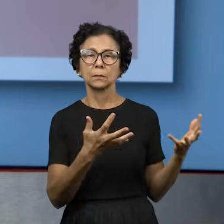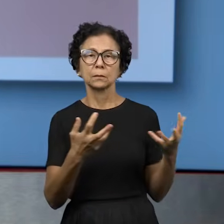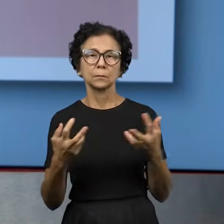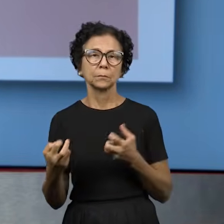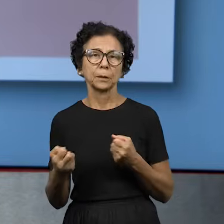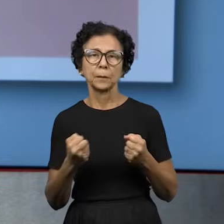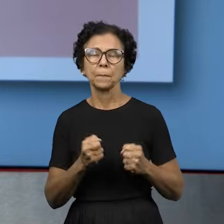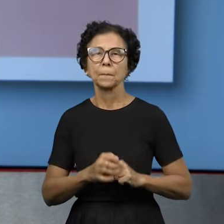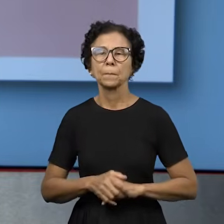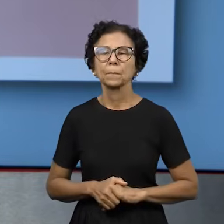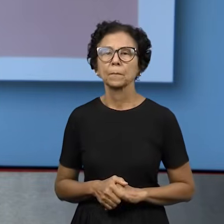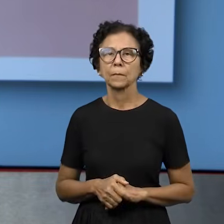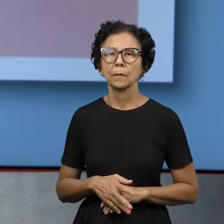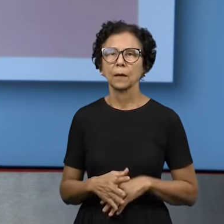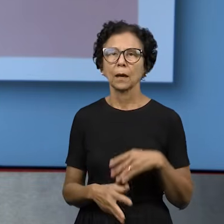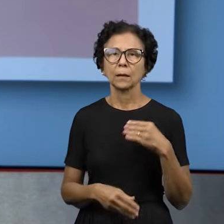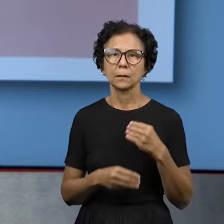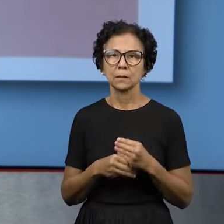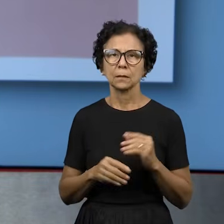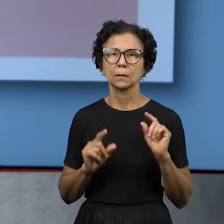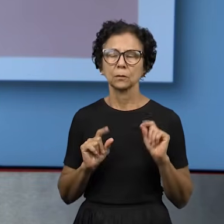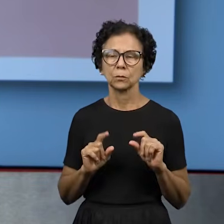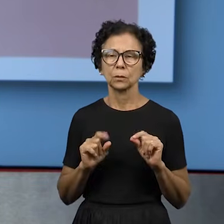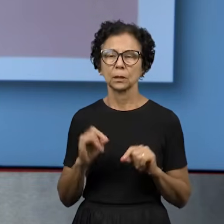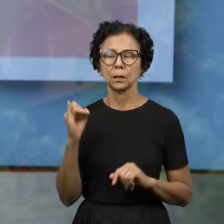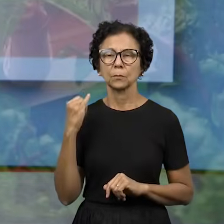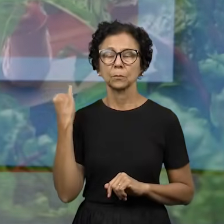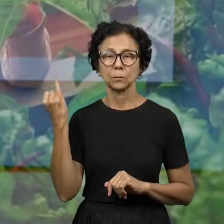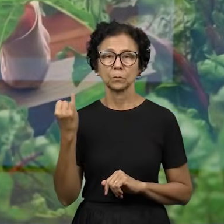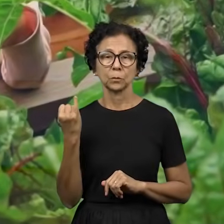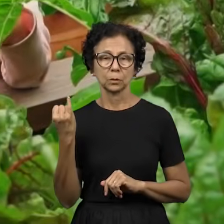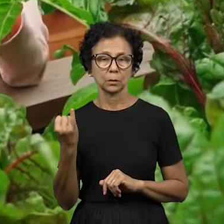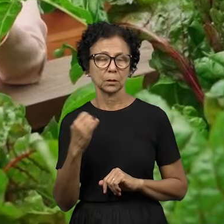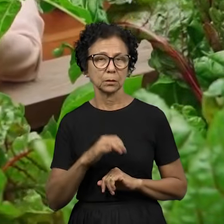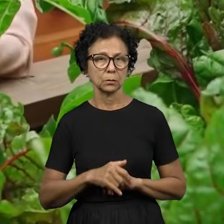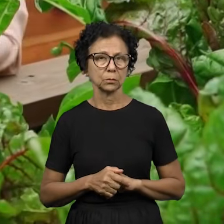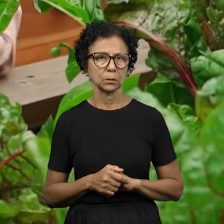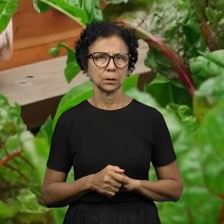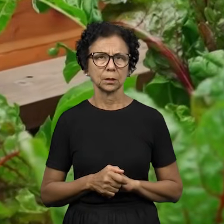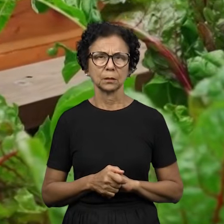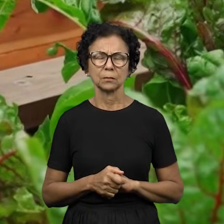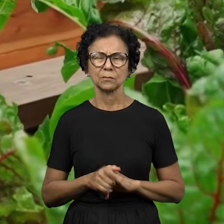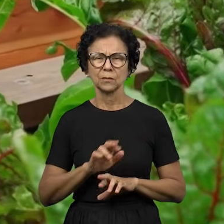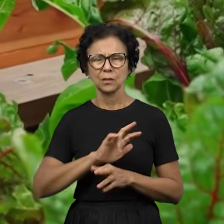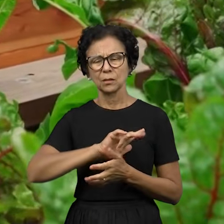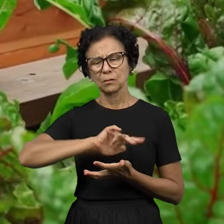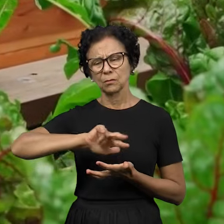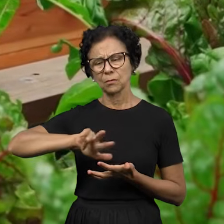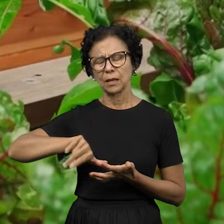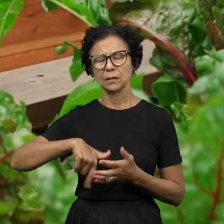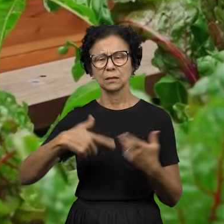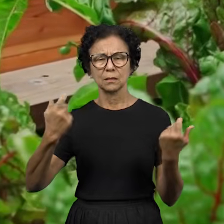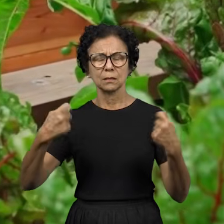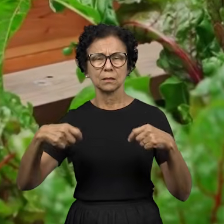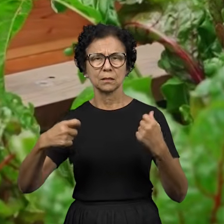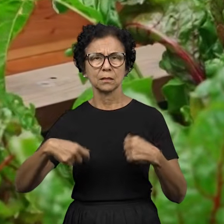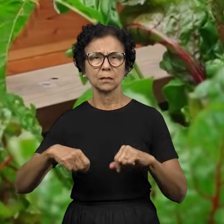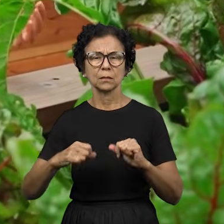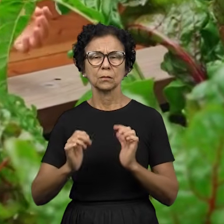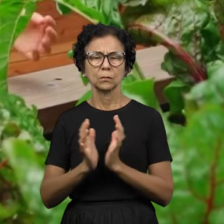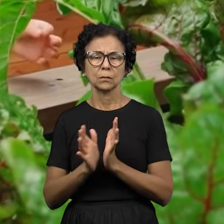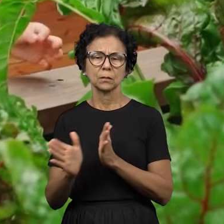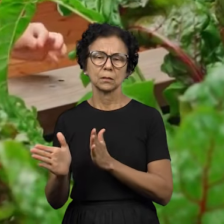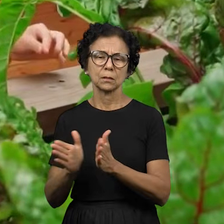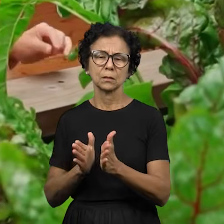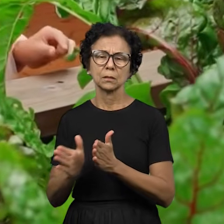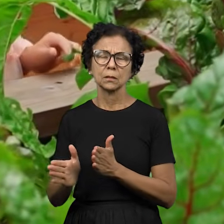esse ponto, é importante destacar que as necessidades são muito diversas. O público da